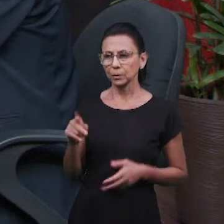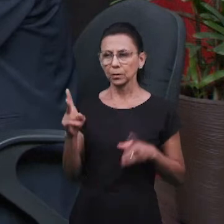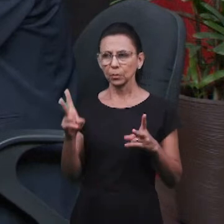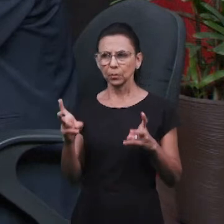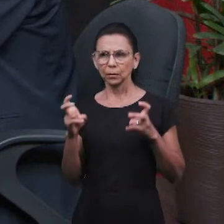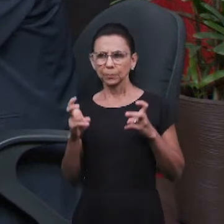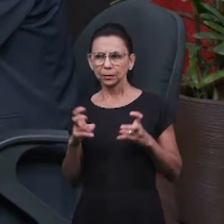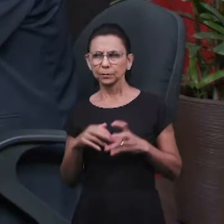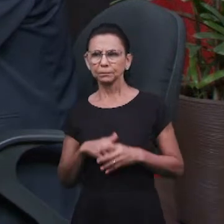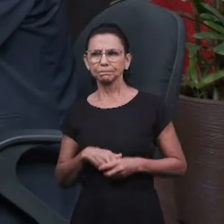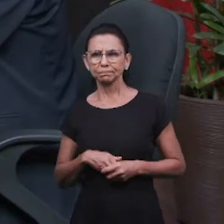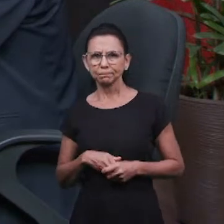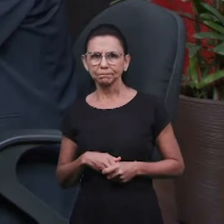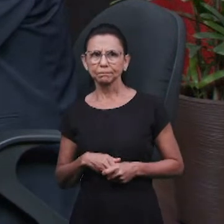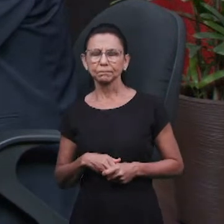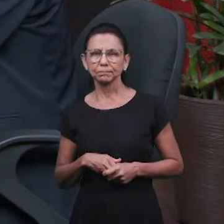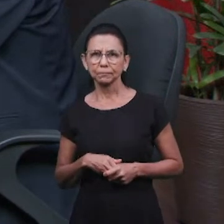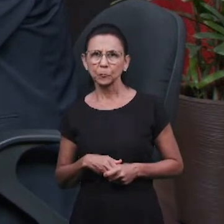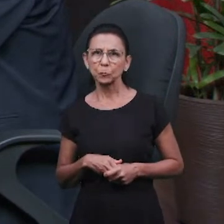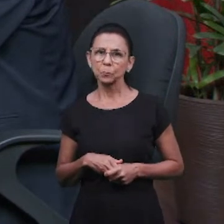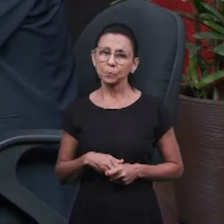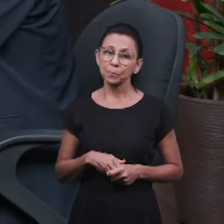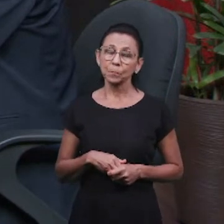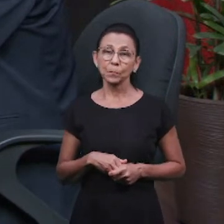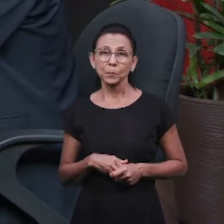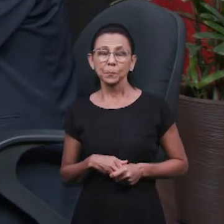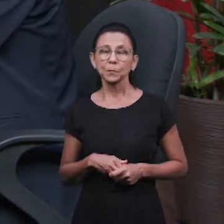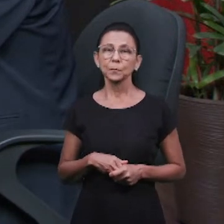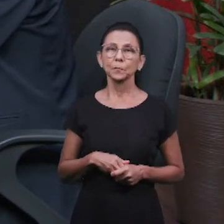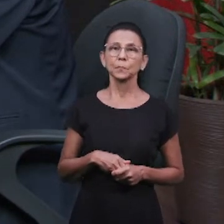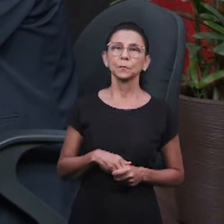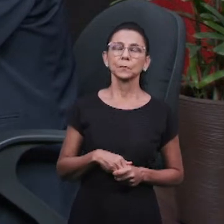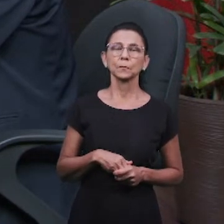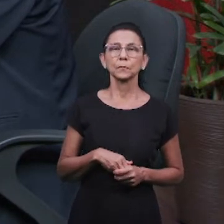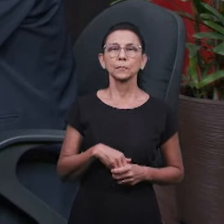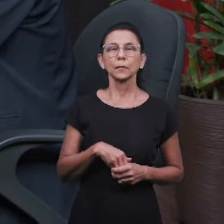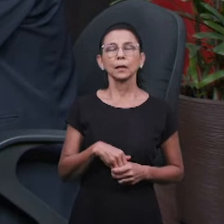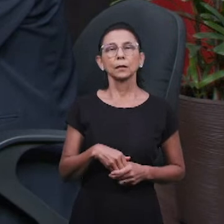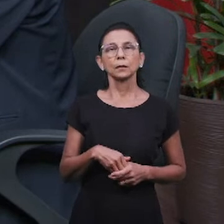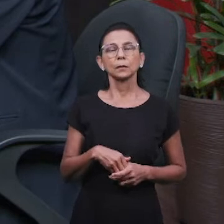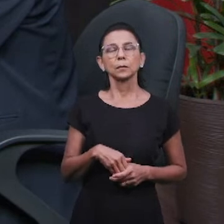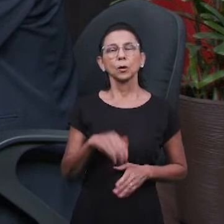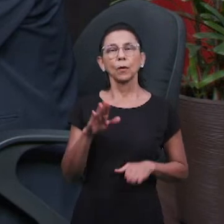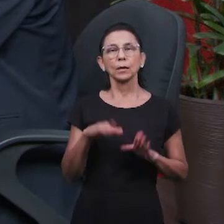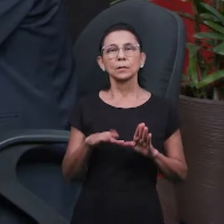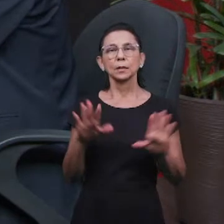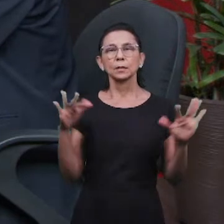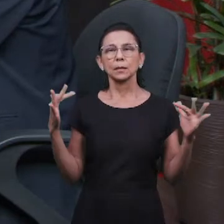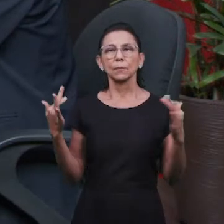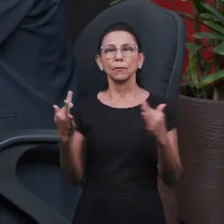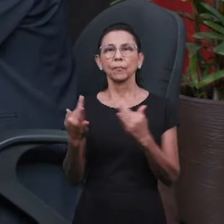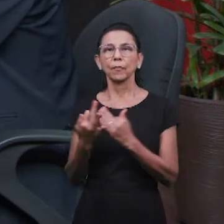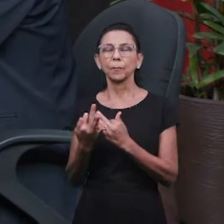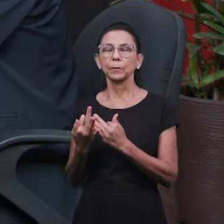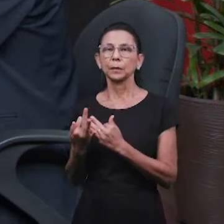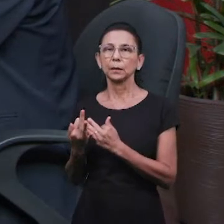o comportamento vai nos direcionar. Então, às vezes, quando chega uma família, é muito bom a professora estar atenta para ela se